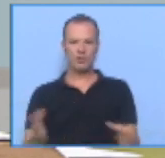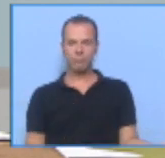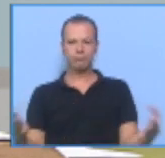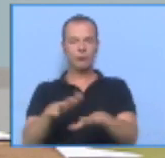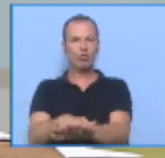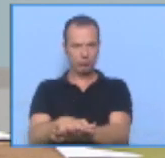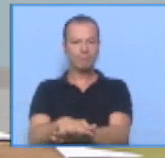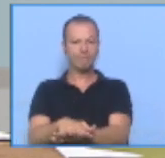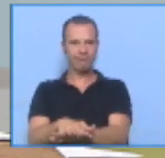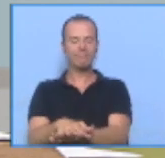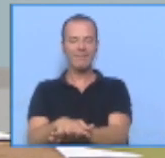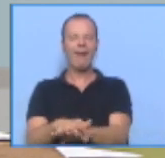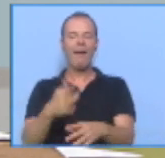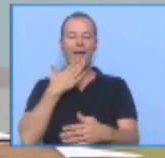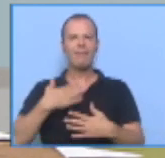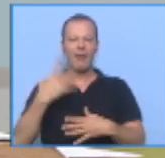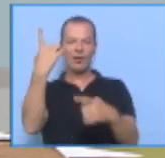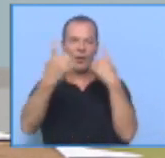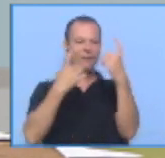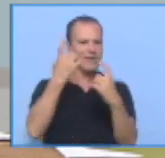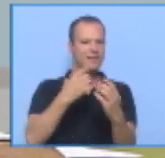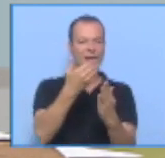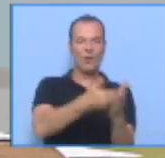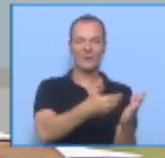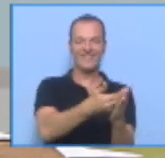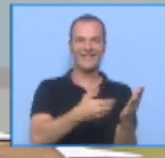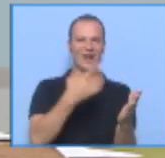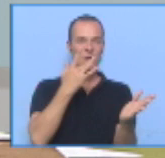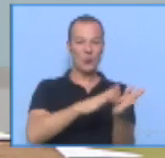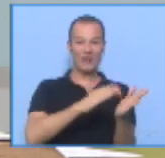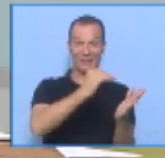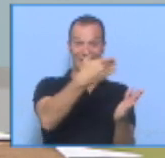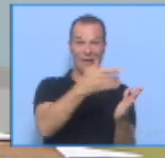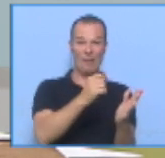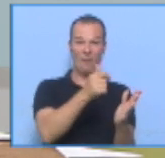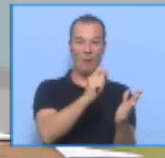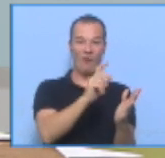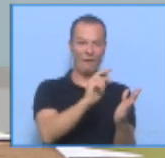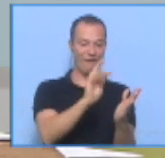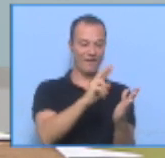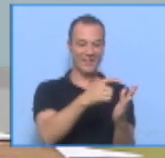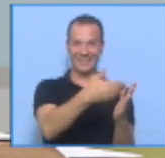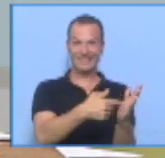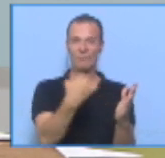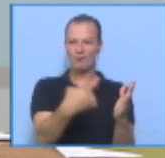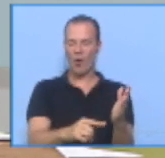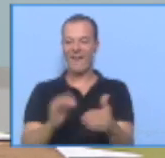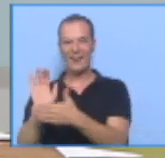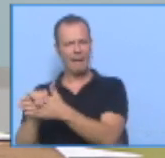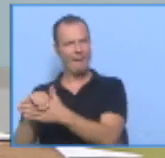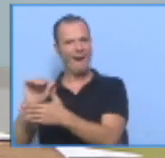é? Veremos que há muita da reflexão de Boff presente nesse texto, e porventura muito do dizer de